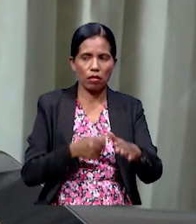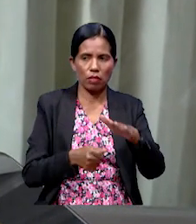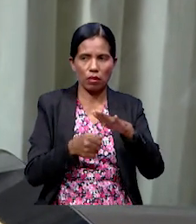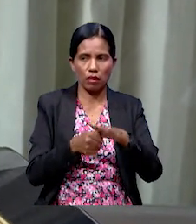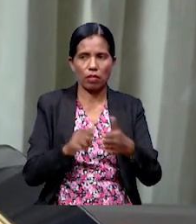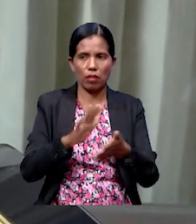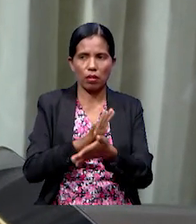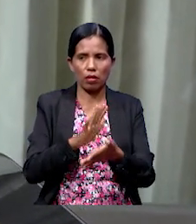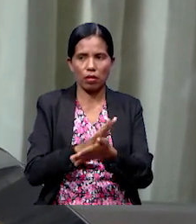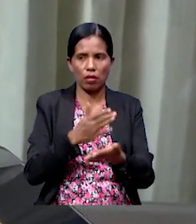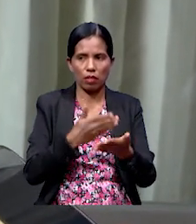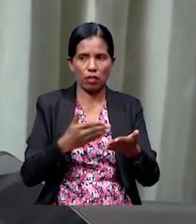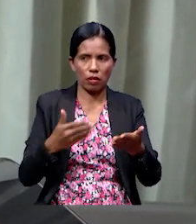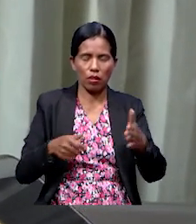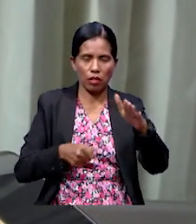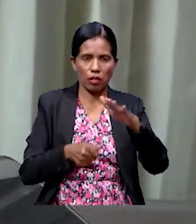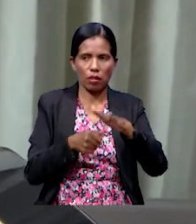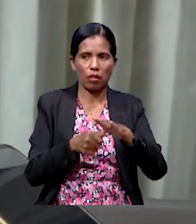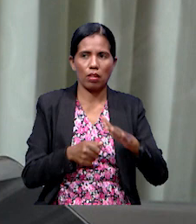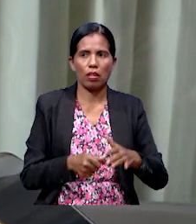votos materiais mais sensitivo,